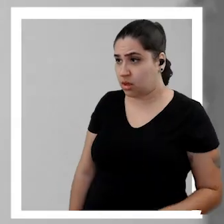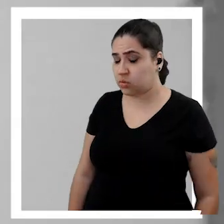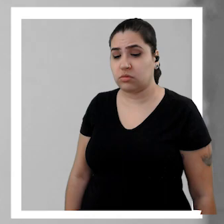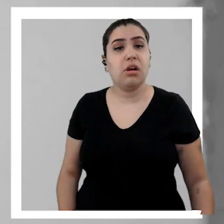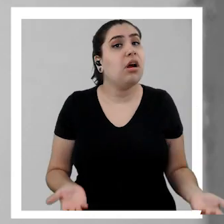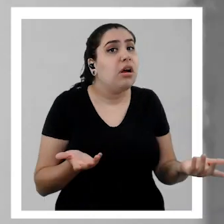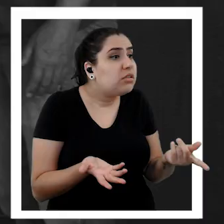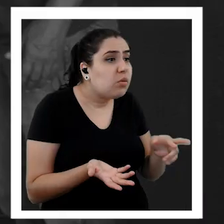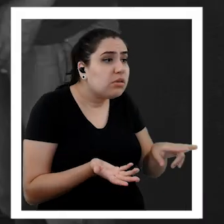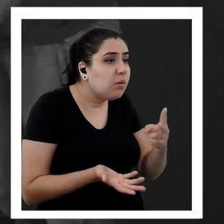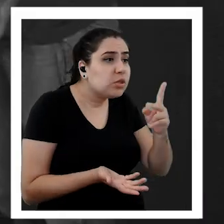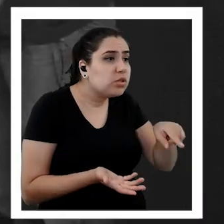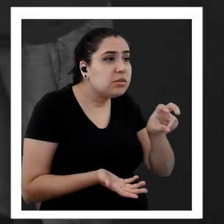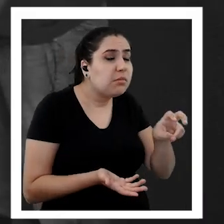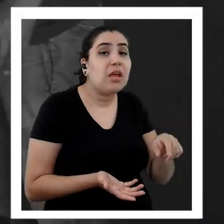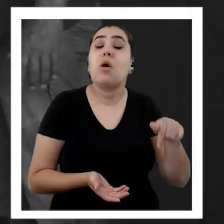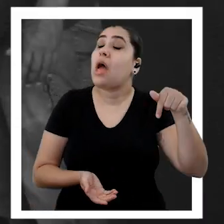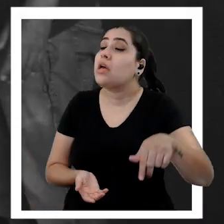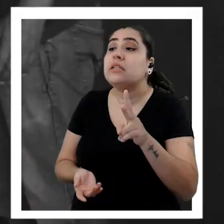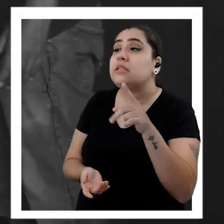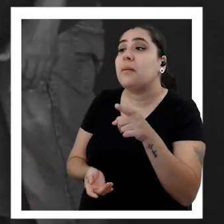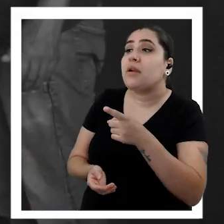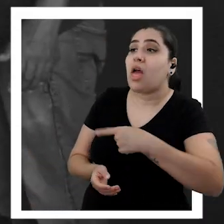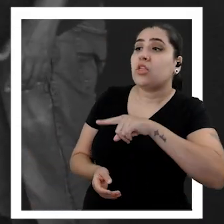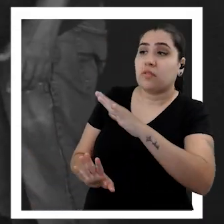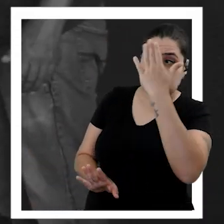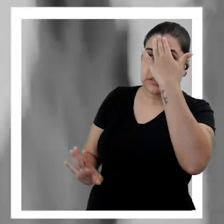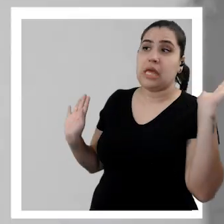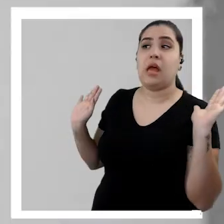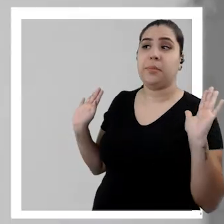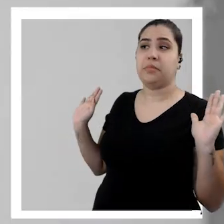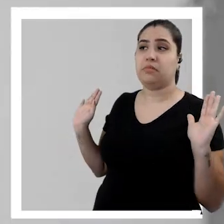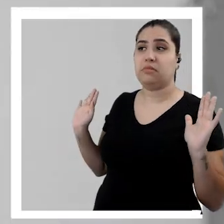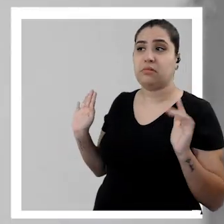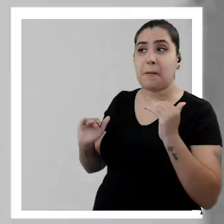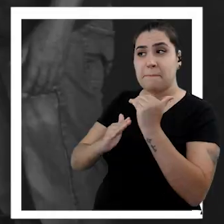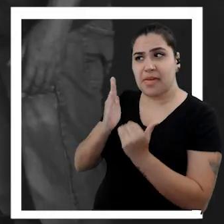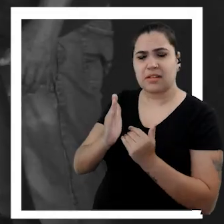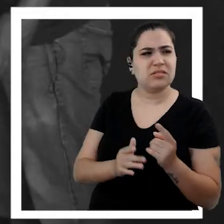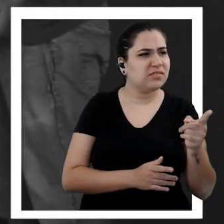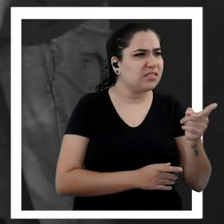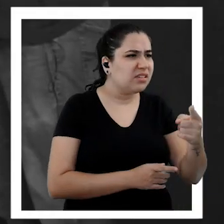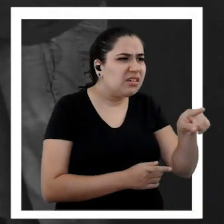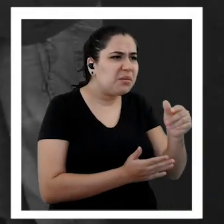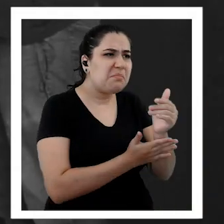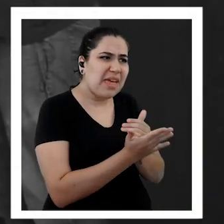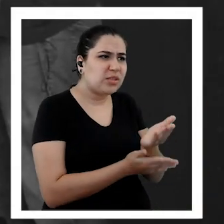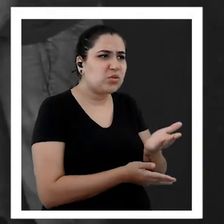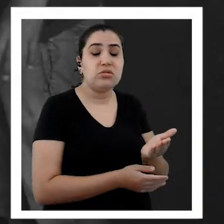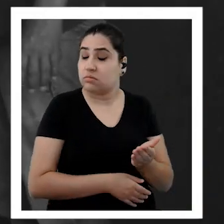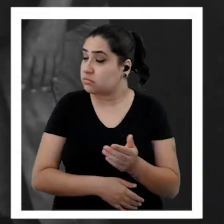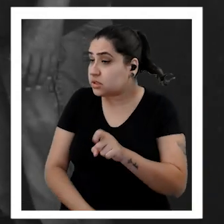pô, não tô cego. Então não é 2,5. Aqui a gente sempre arredonda, você sabe disso. Para menos você